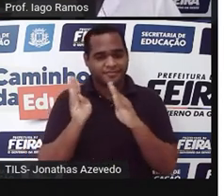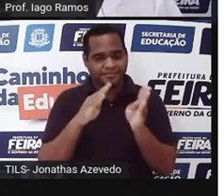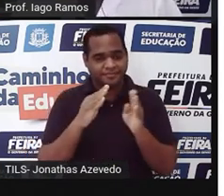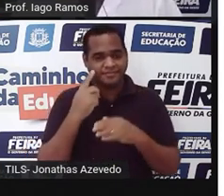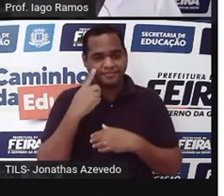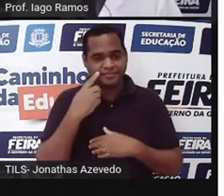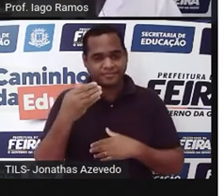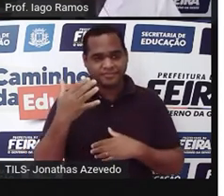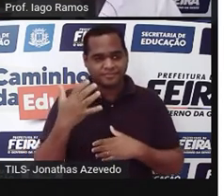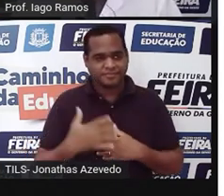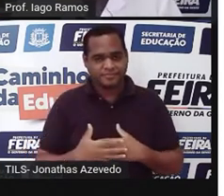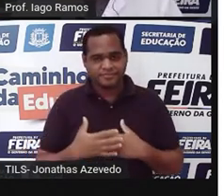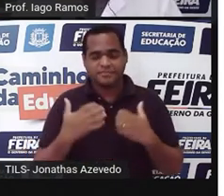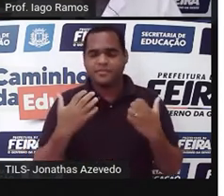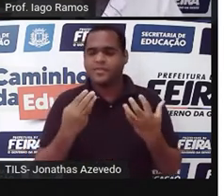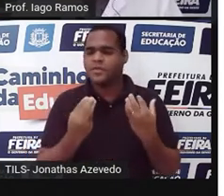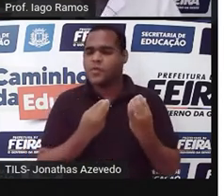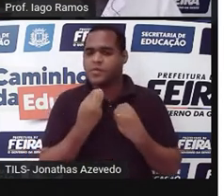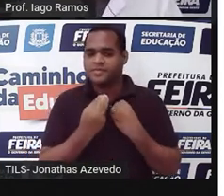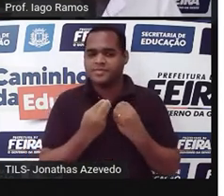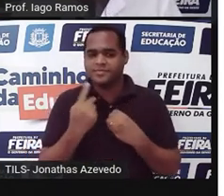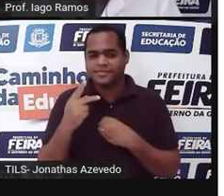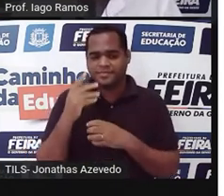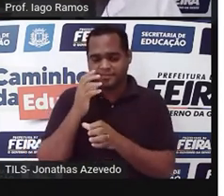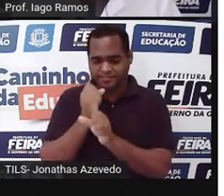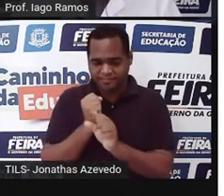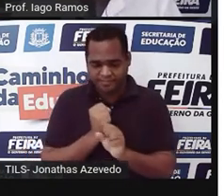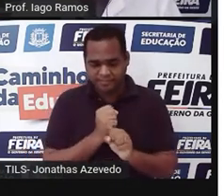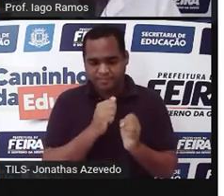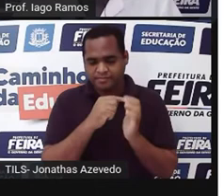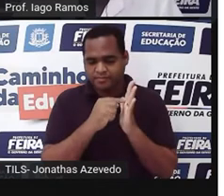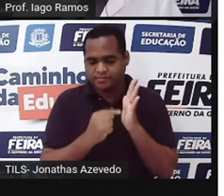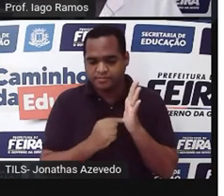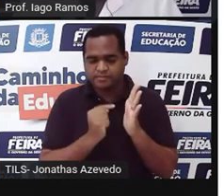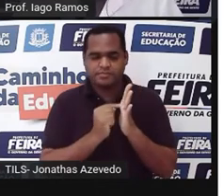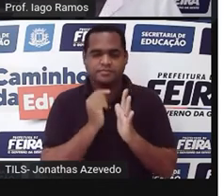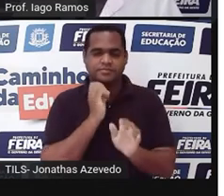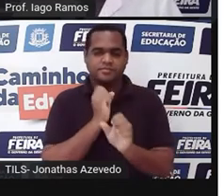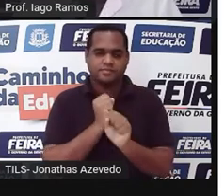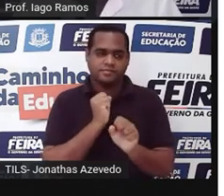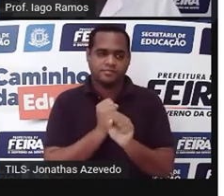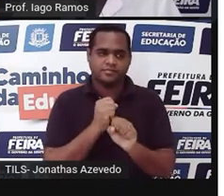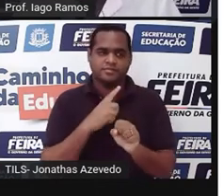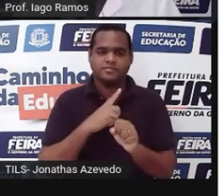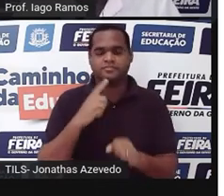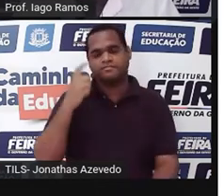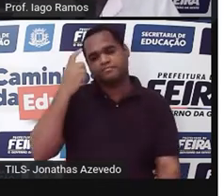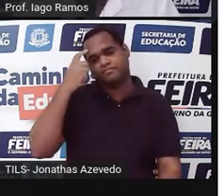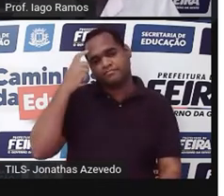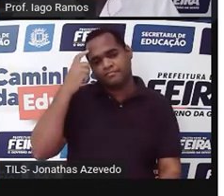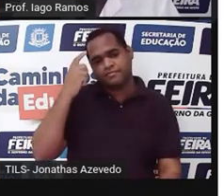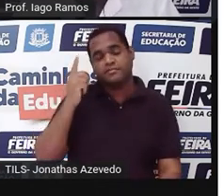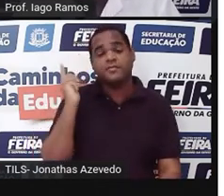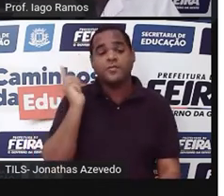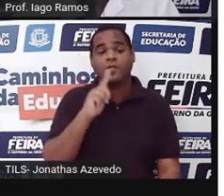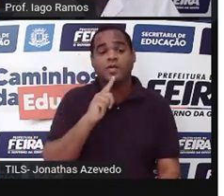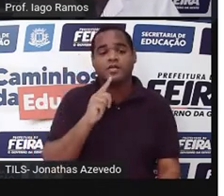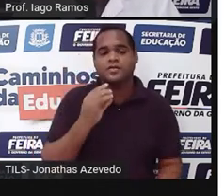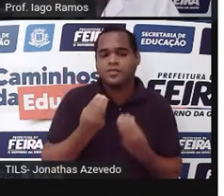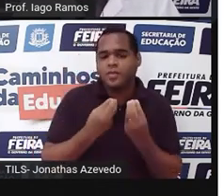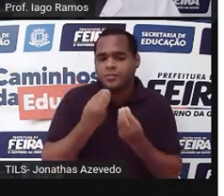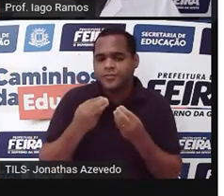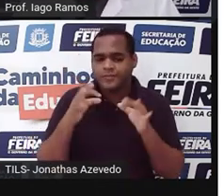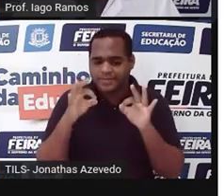né como é que a gente deve fazer o cálculo nessa situação para não pensar de maneira errada